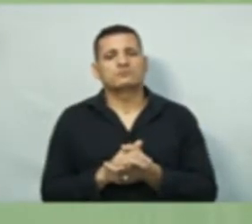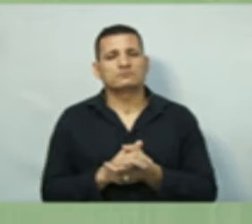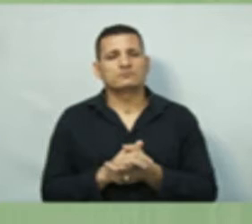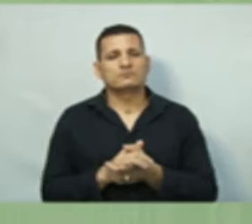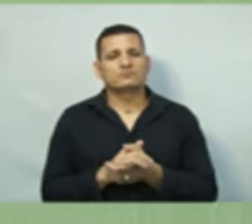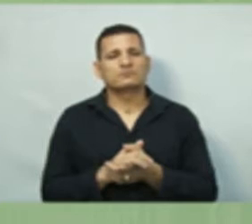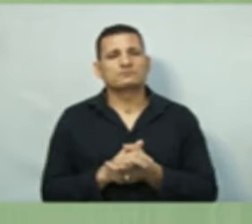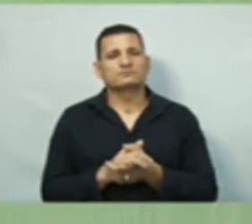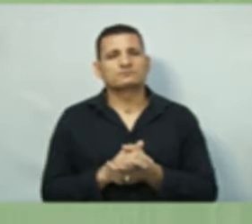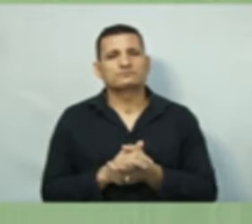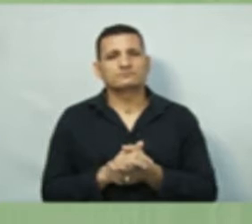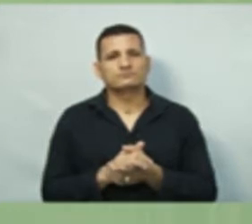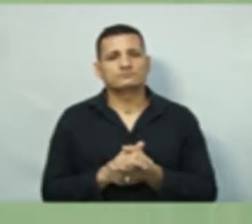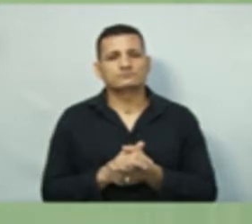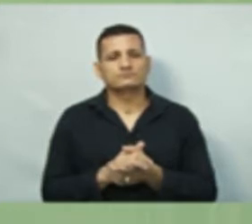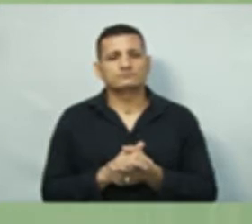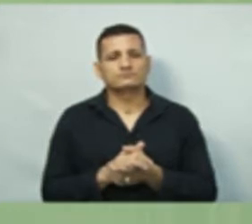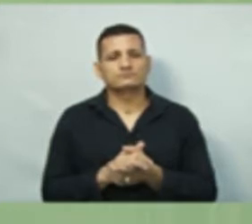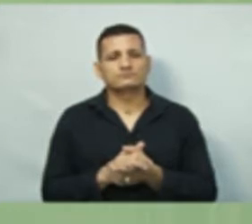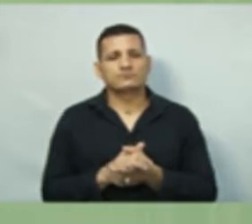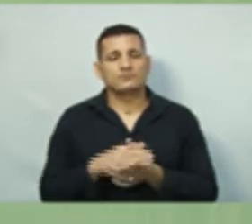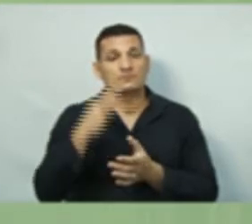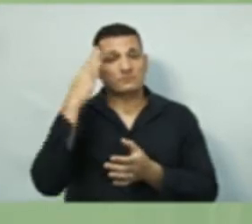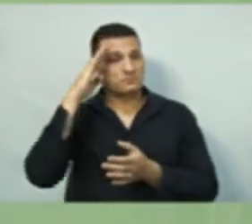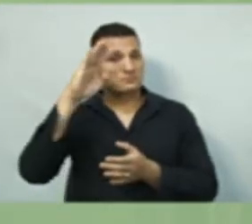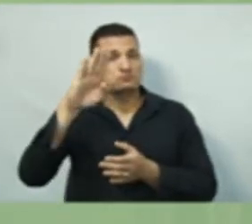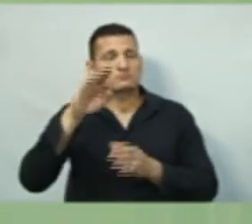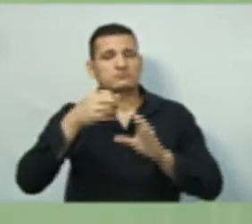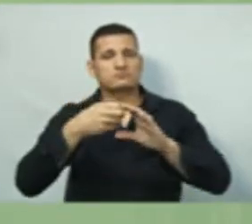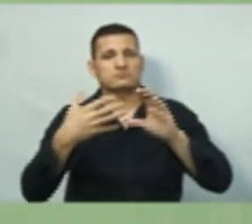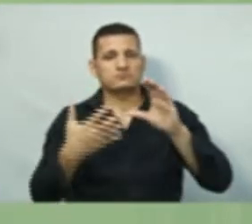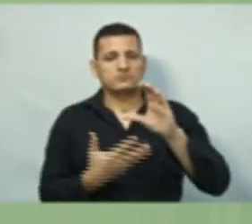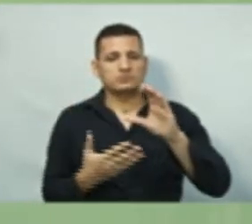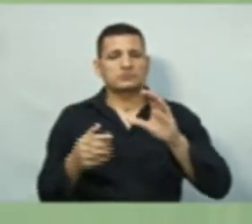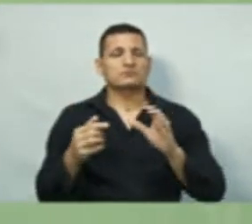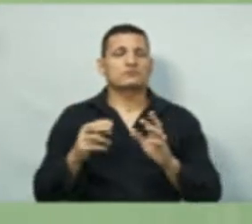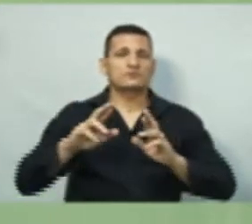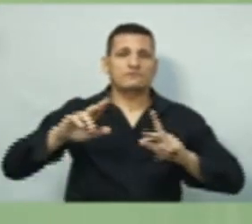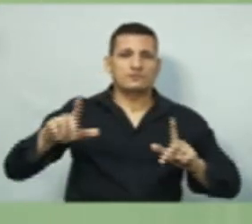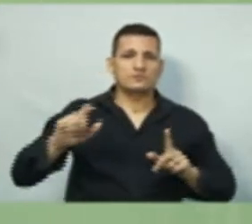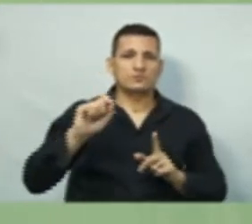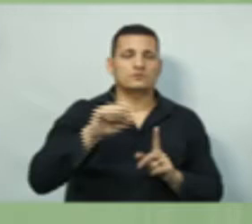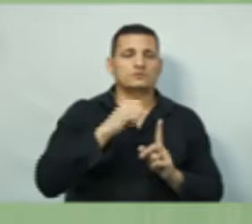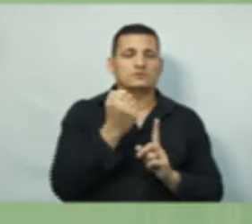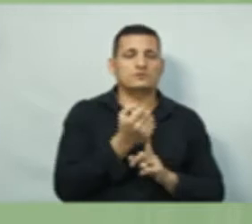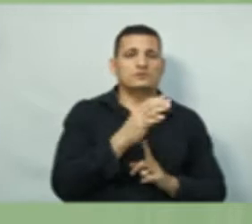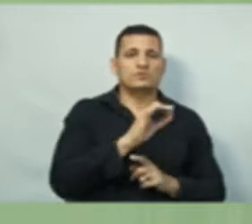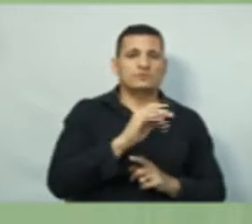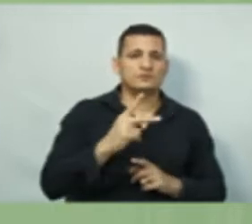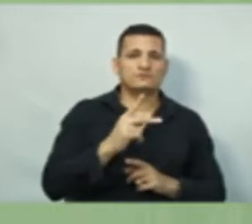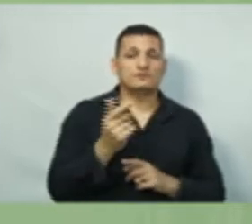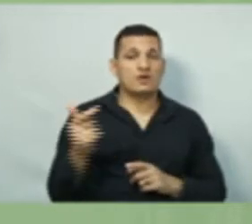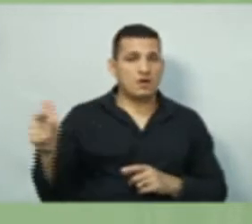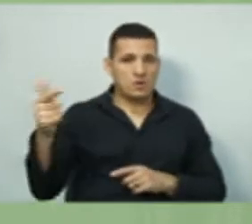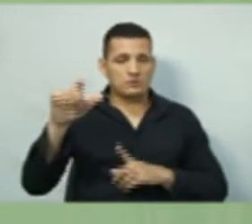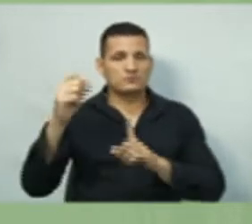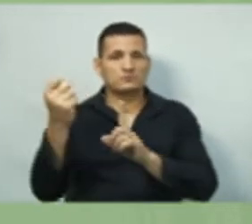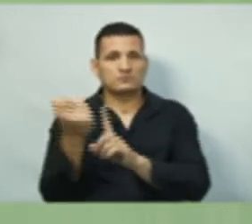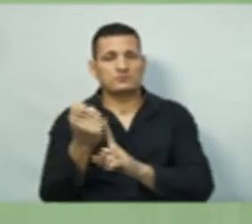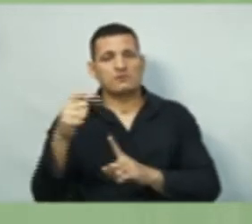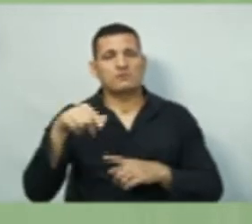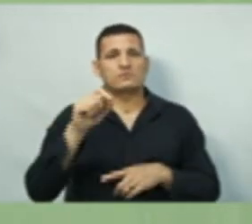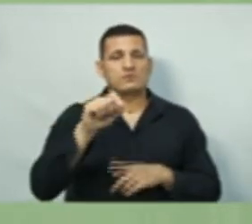serviço. A principal característica que diferencia as sociedades cooperativas das demais sociedades é